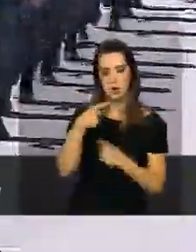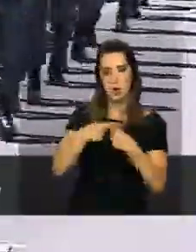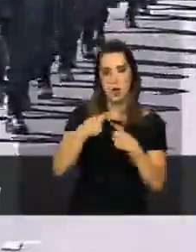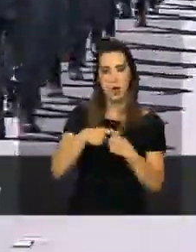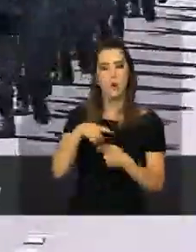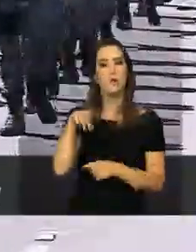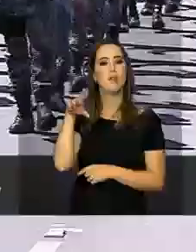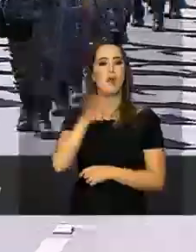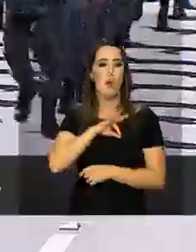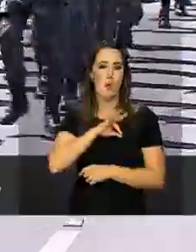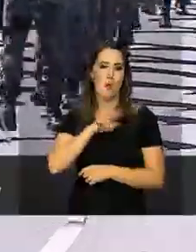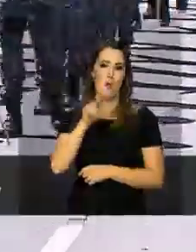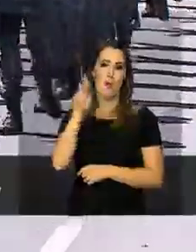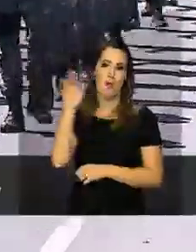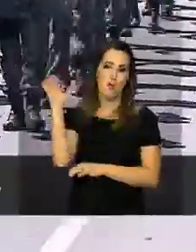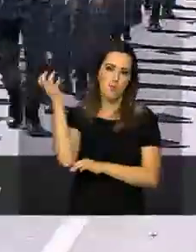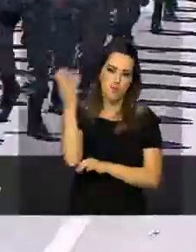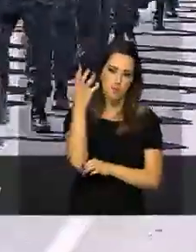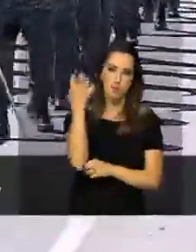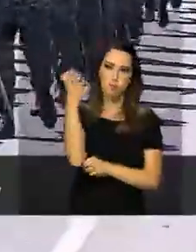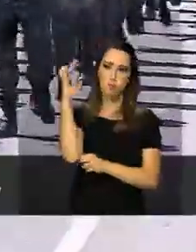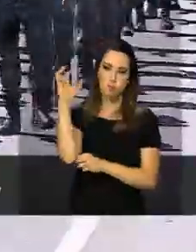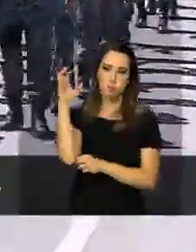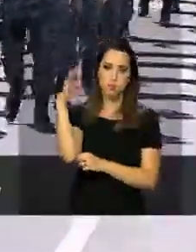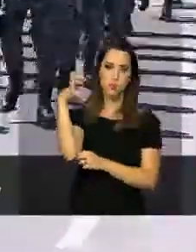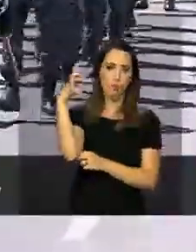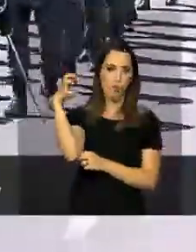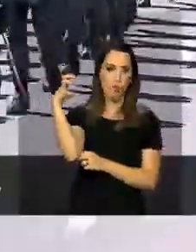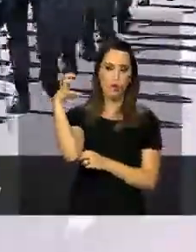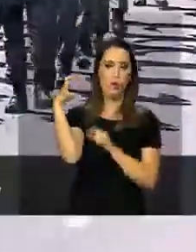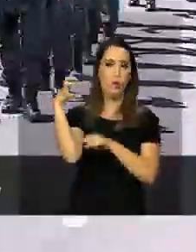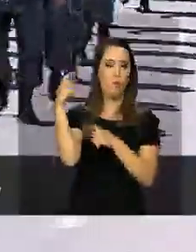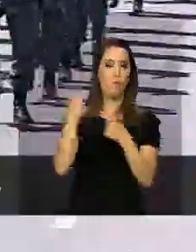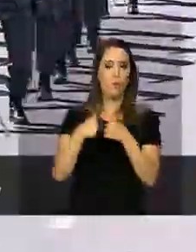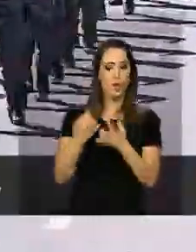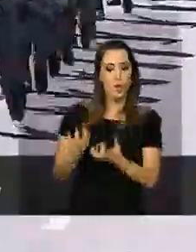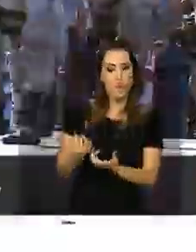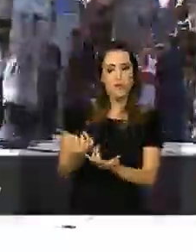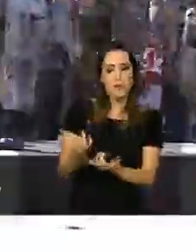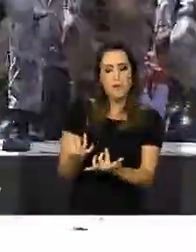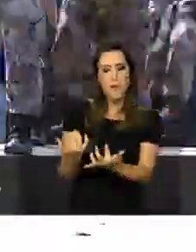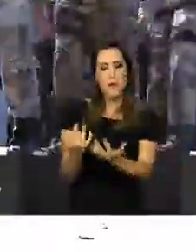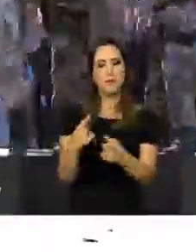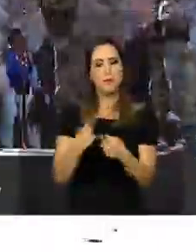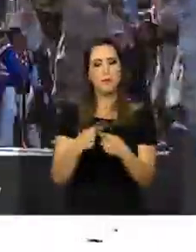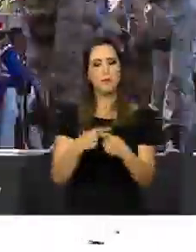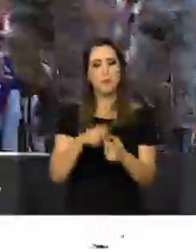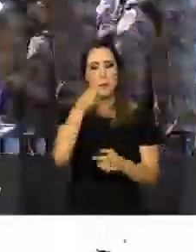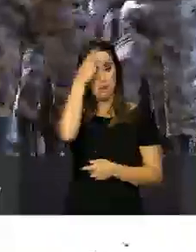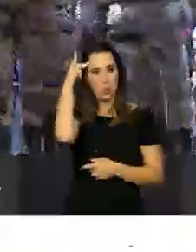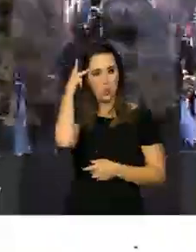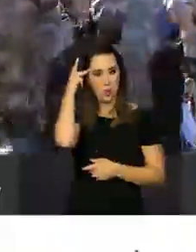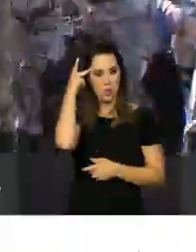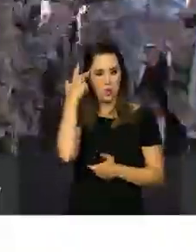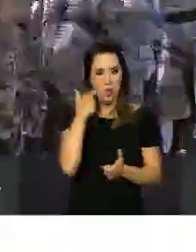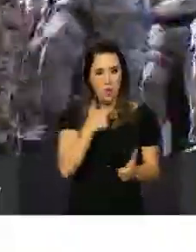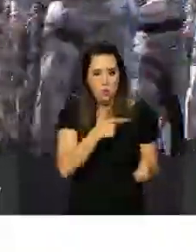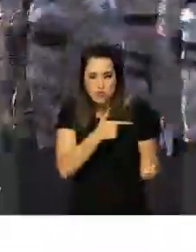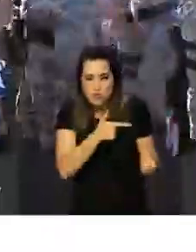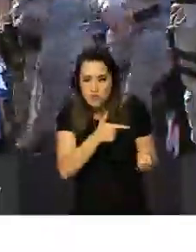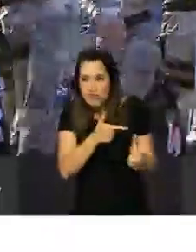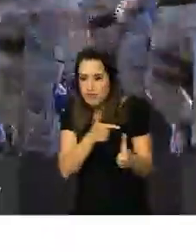acionamento da Polícia Ambiental aqui no DF. Principalmente nessa época de seca aqui, né? Seca e caçadores também, tem sido